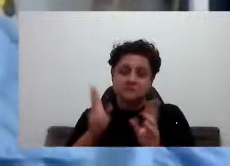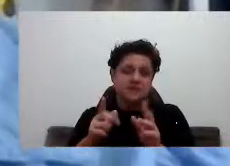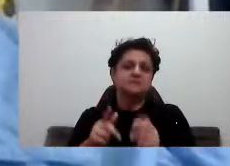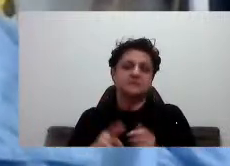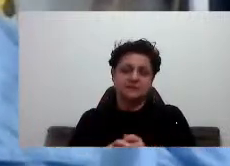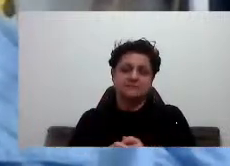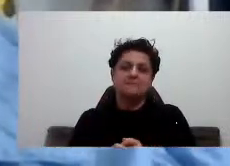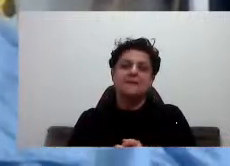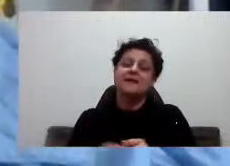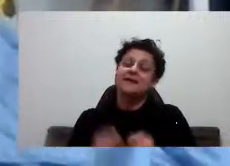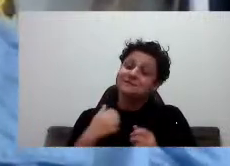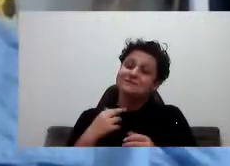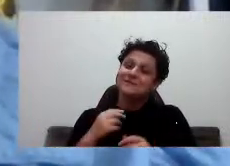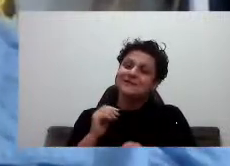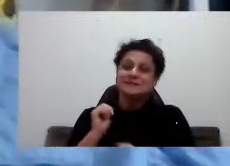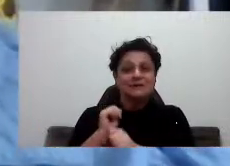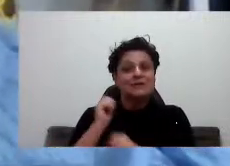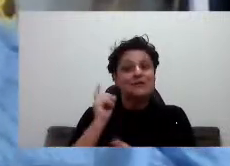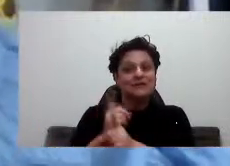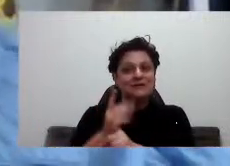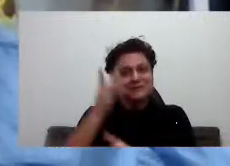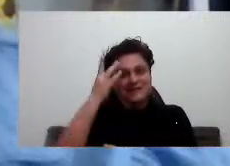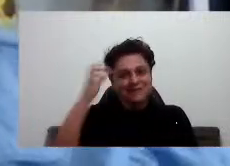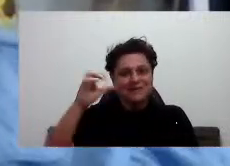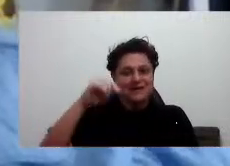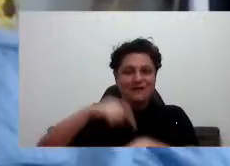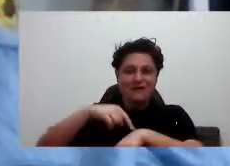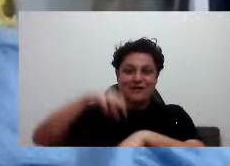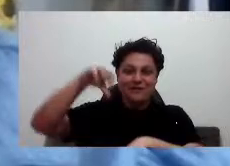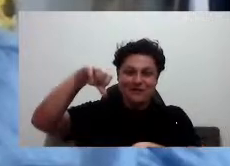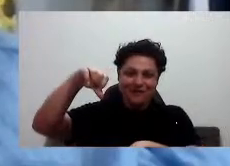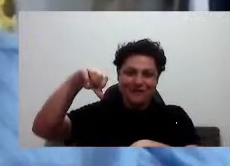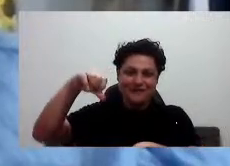esperamos vocês amanhã às 9 da manhã para o nosso terceiro dia.